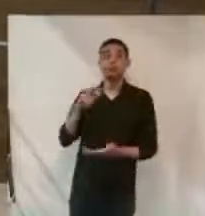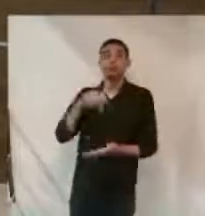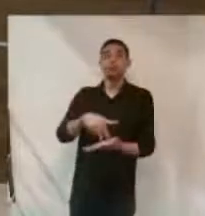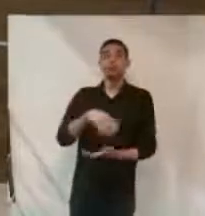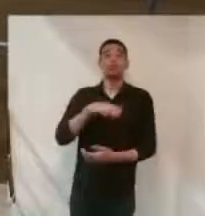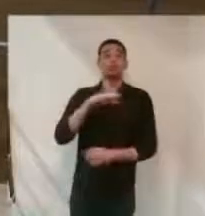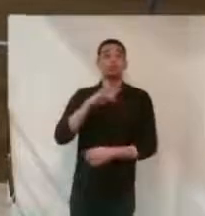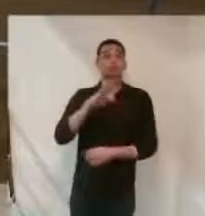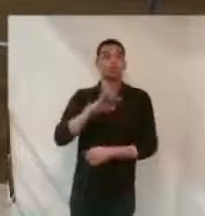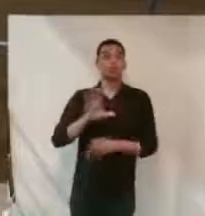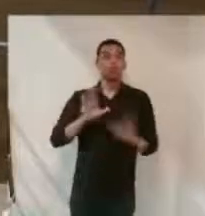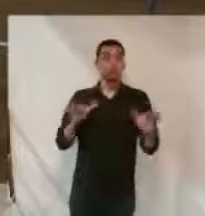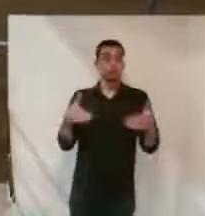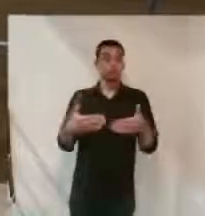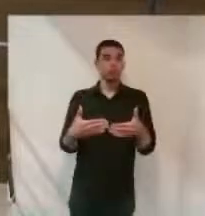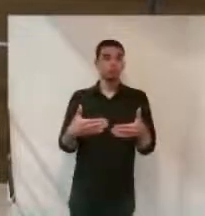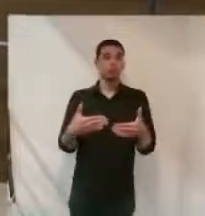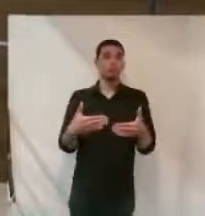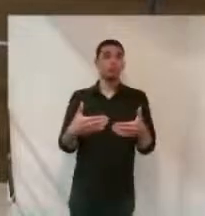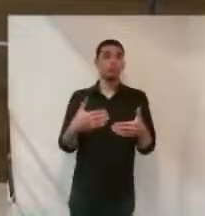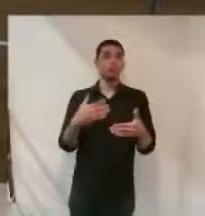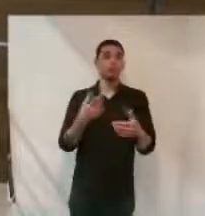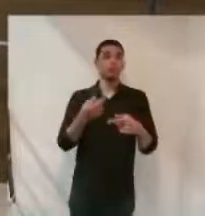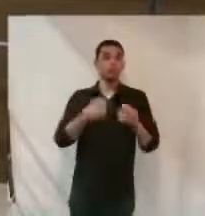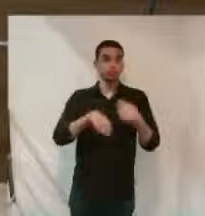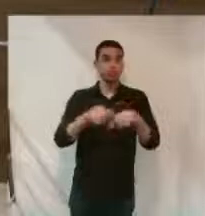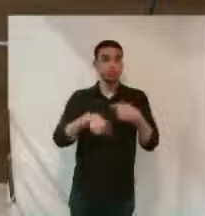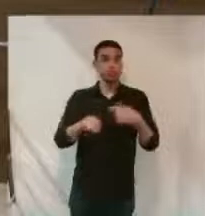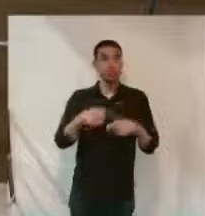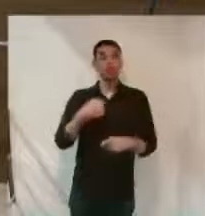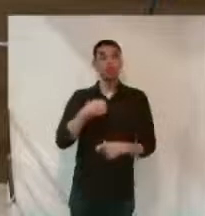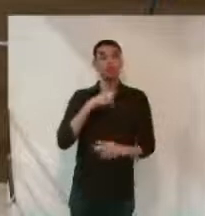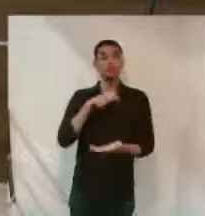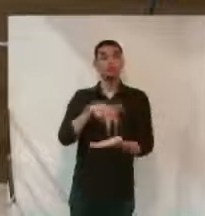tinha mais de 7 anos de trabalho e eu fui